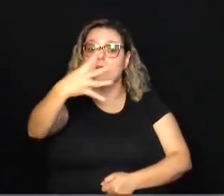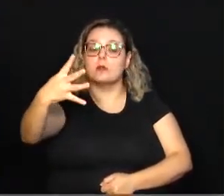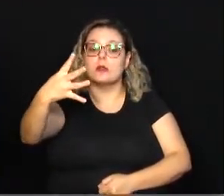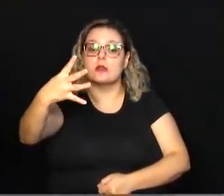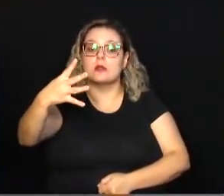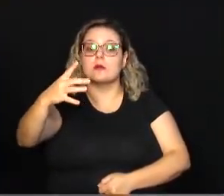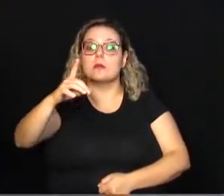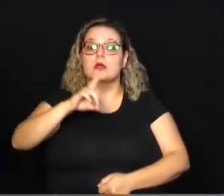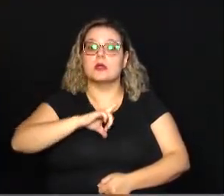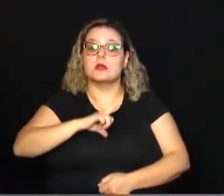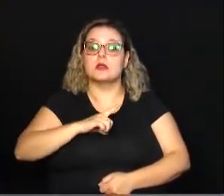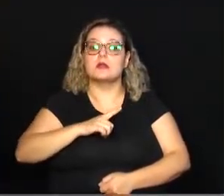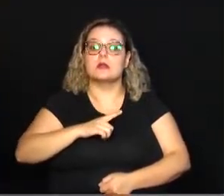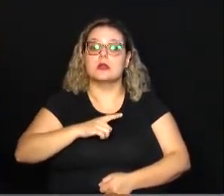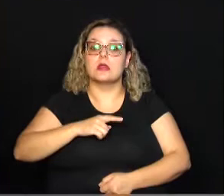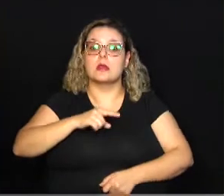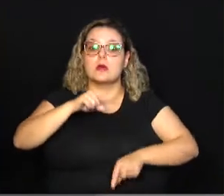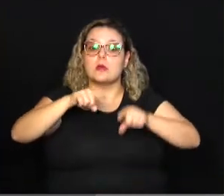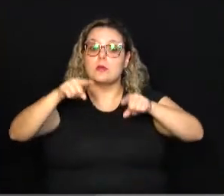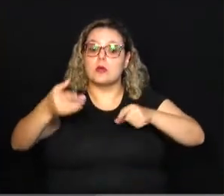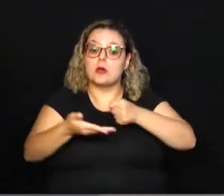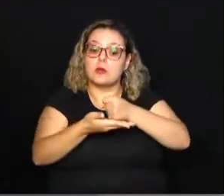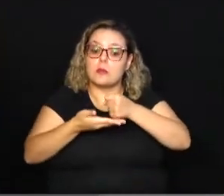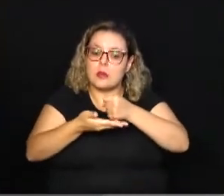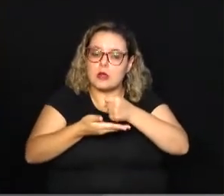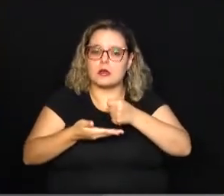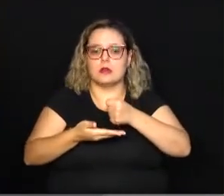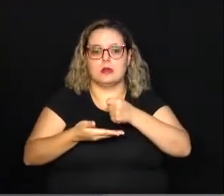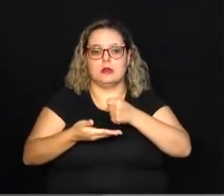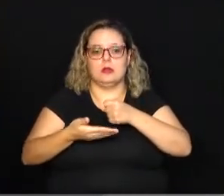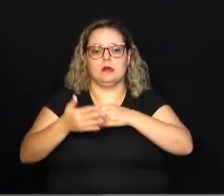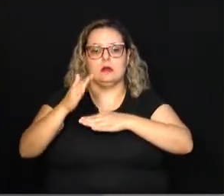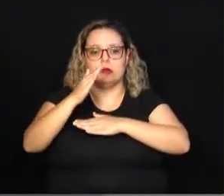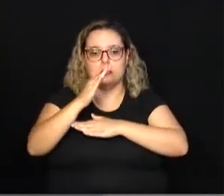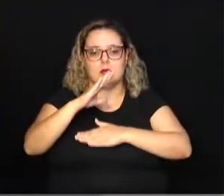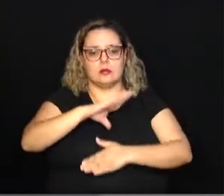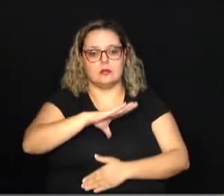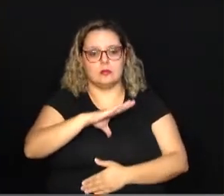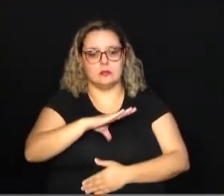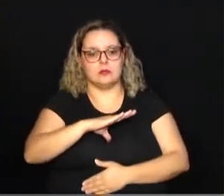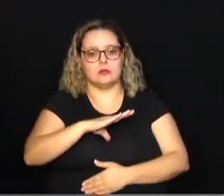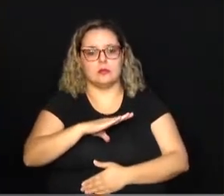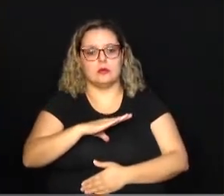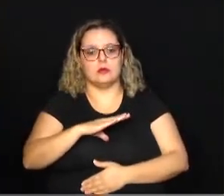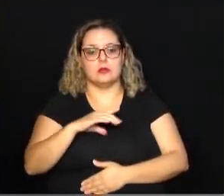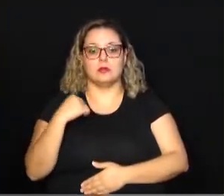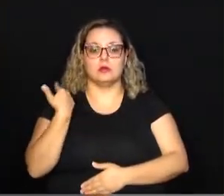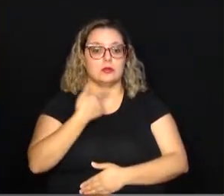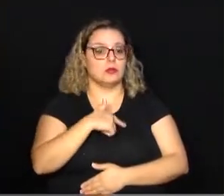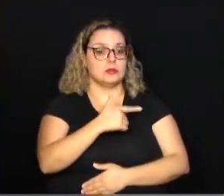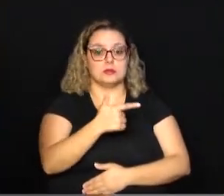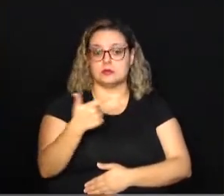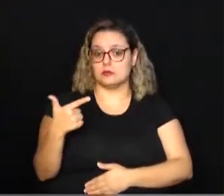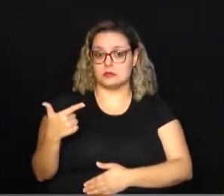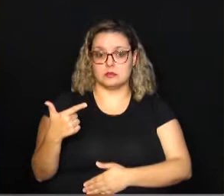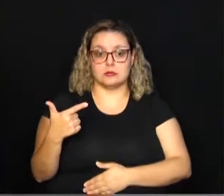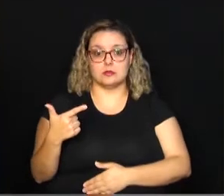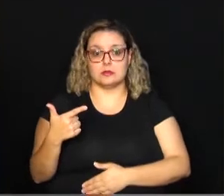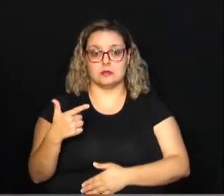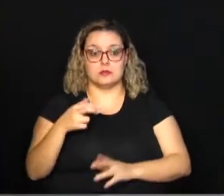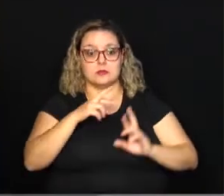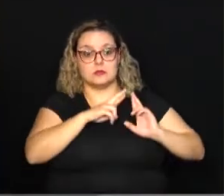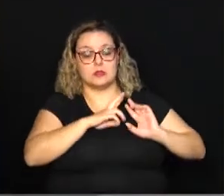recurso. Isso, eu acho que partindo da Câmara Municipal e do governo municipal, nós não temos atribuição para isso, mas eu acho que